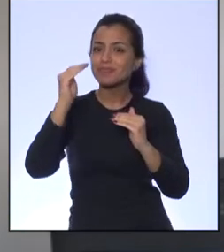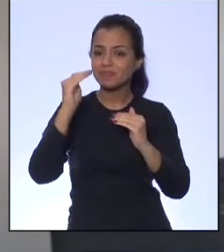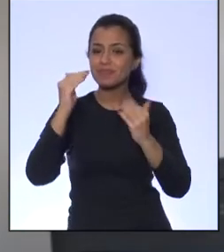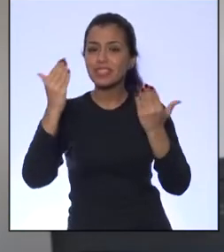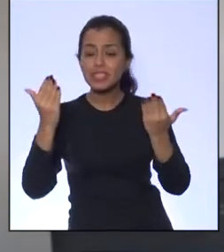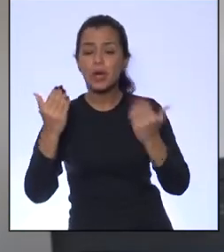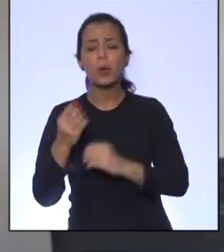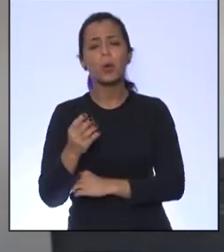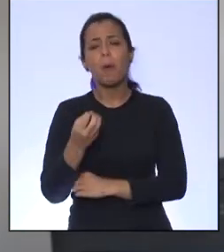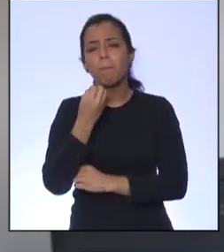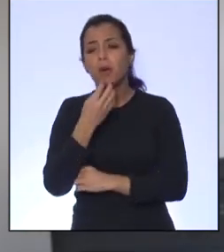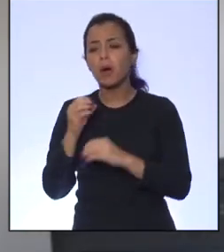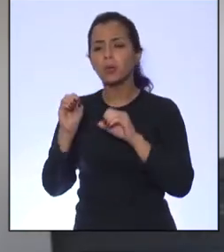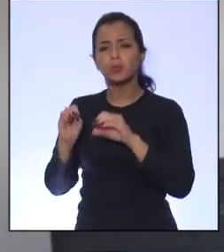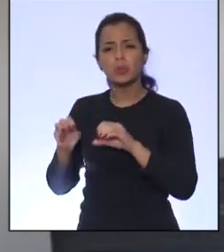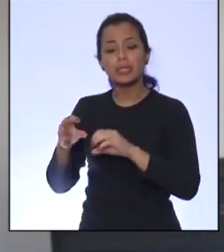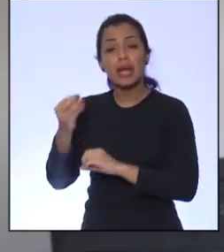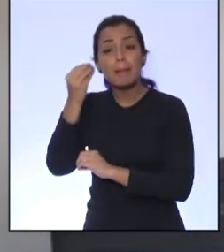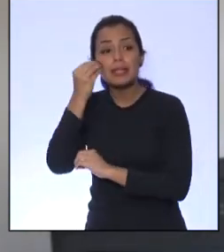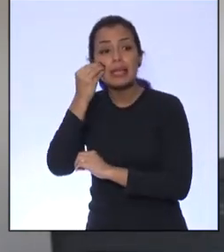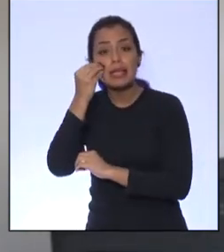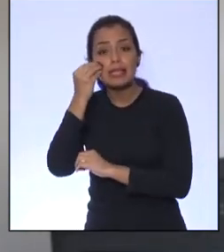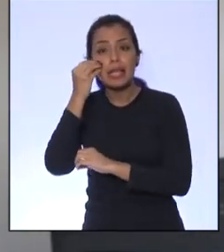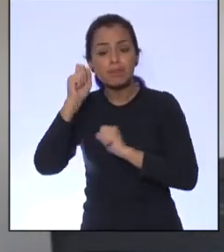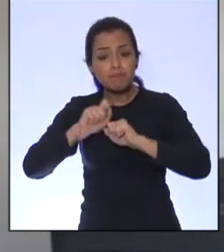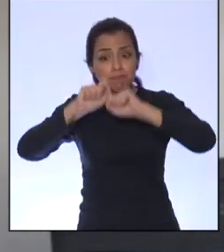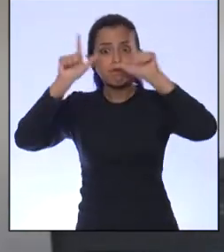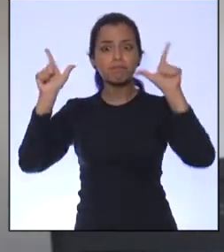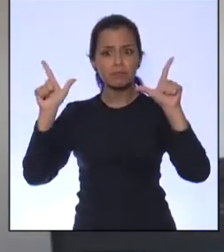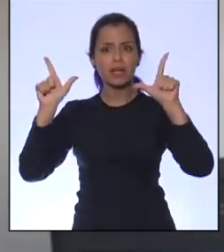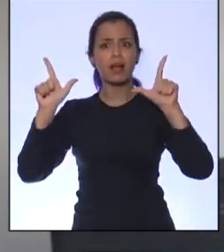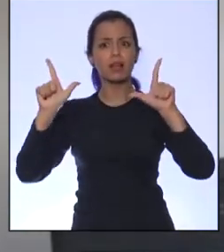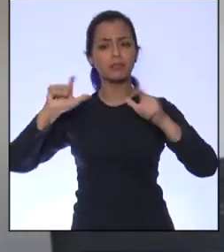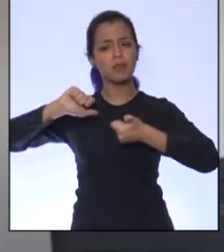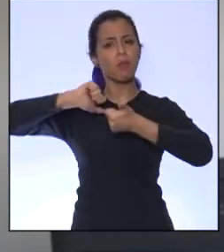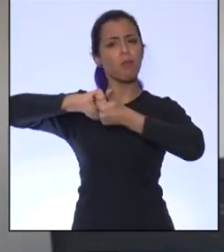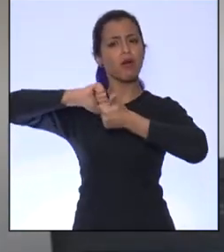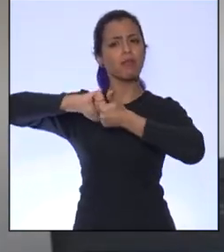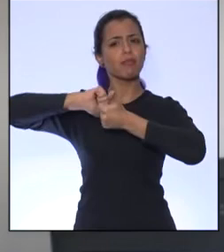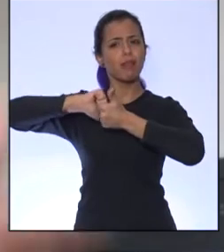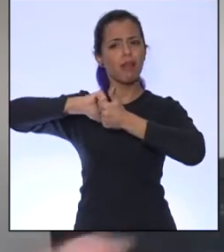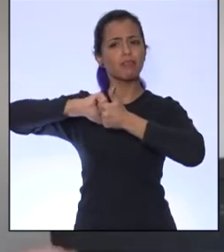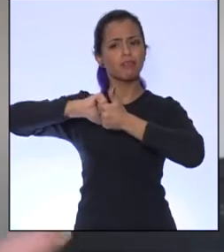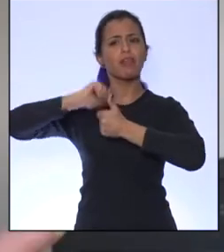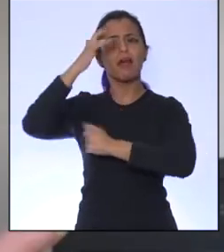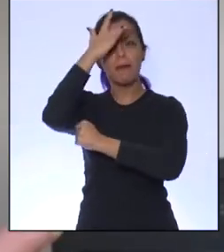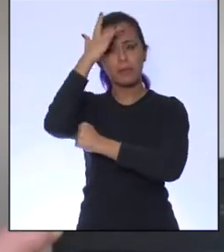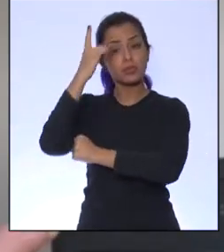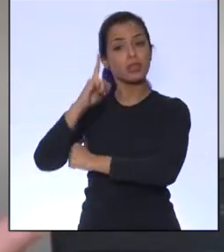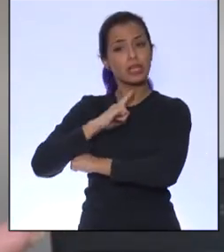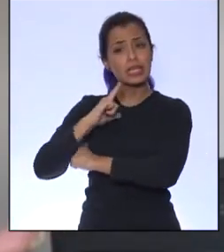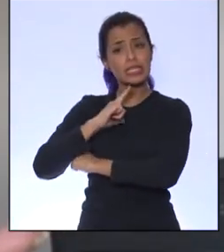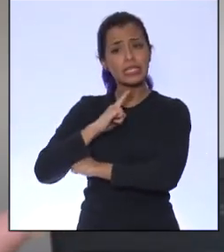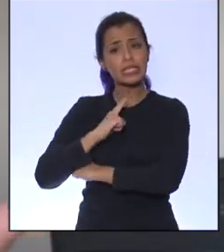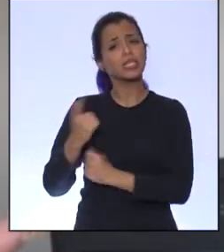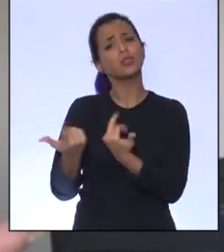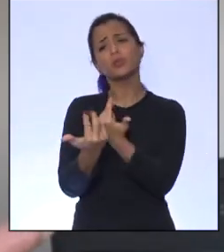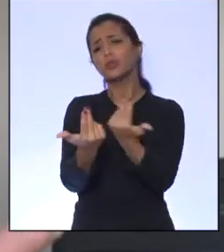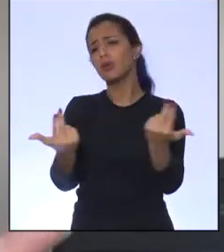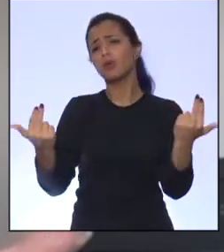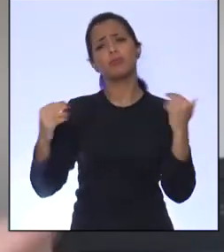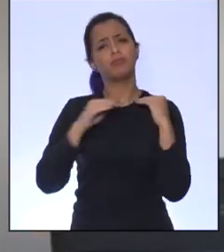esse, despertar na pessoa aquelas qualidades que ela tem e que todos temos iguais quando